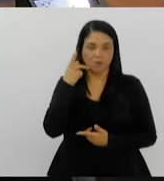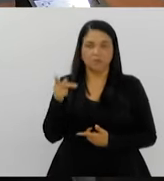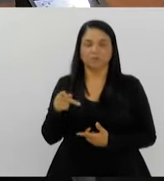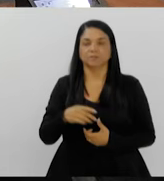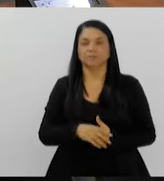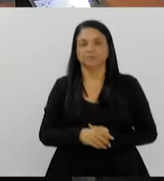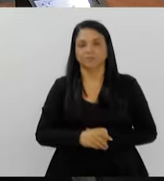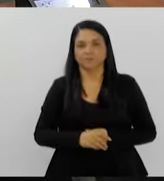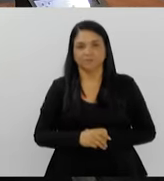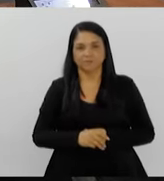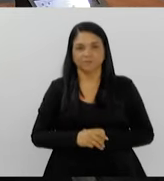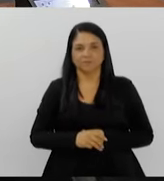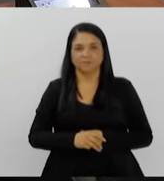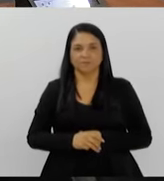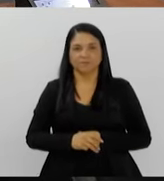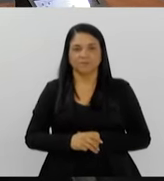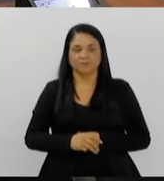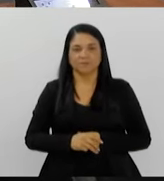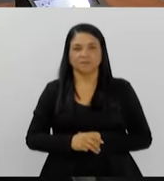parecer